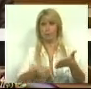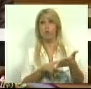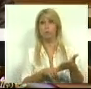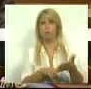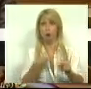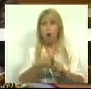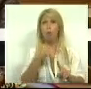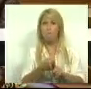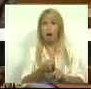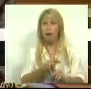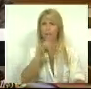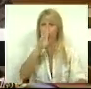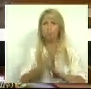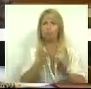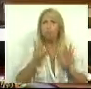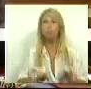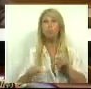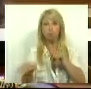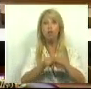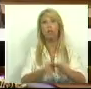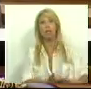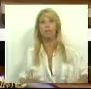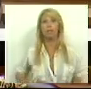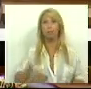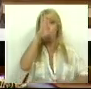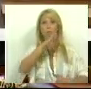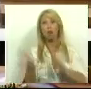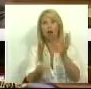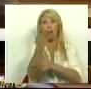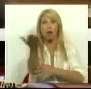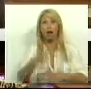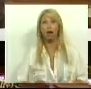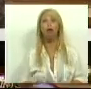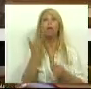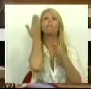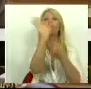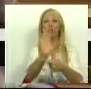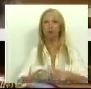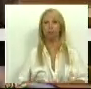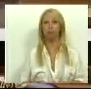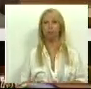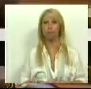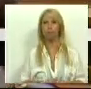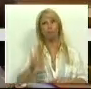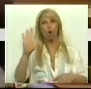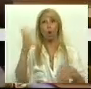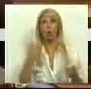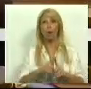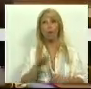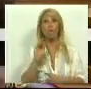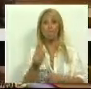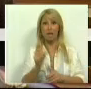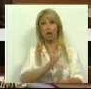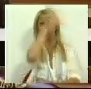combatam veementemente a política de desemprego que o governo anda a criar. Oh, por exemplo, quando encaixa meninos na mesma